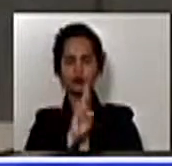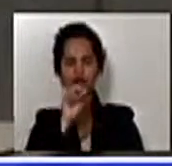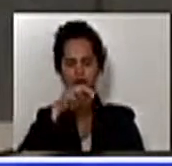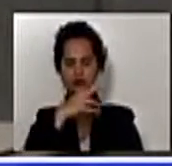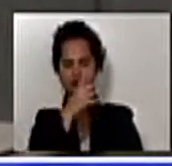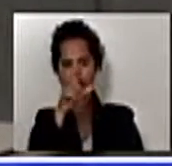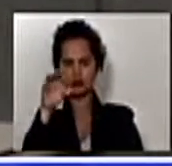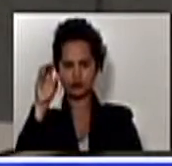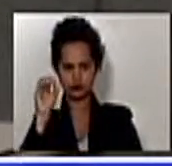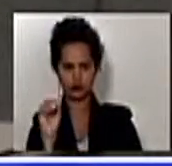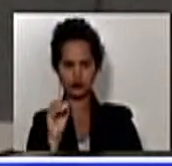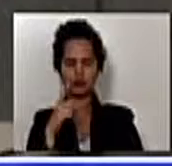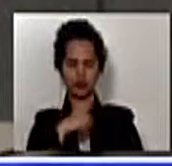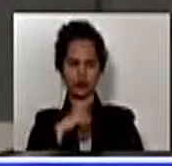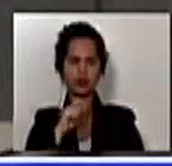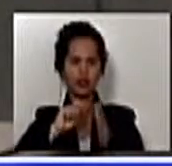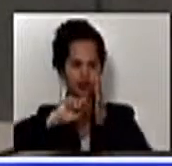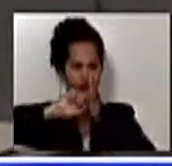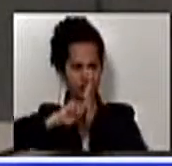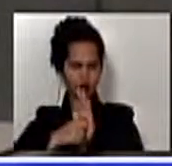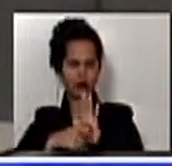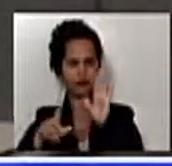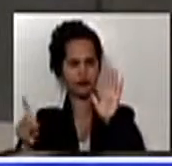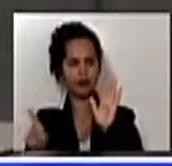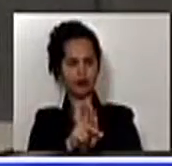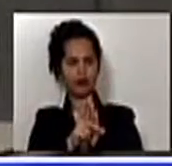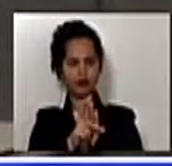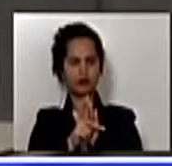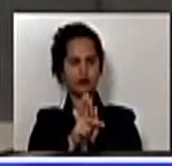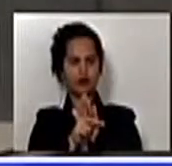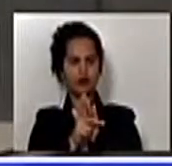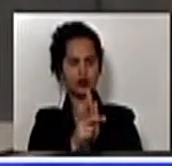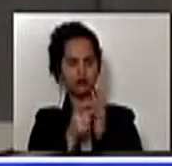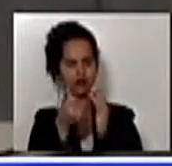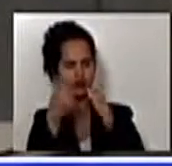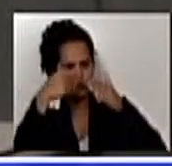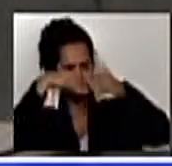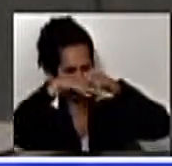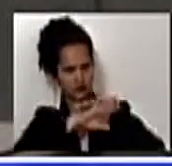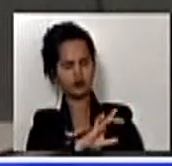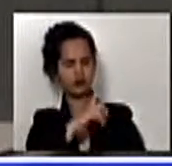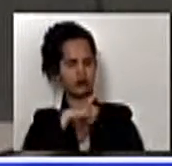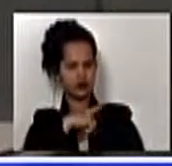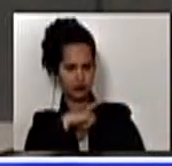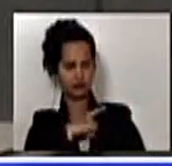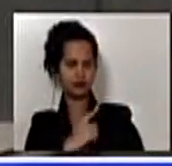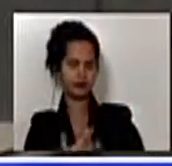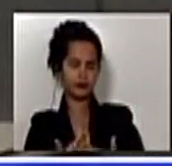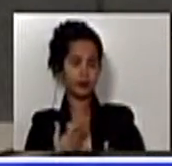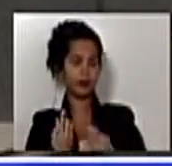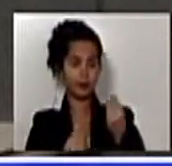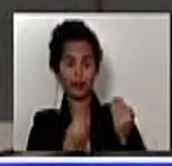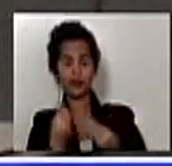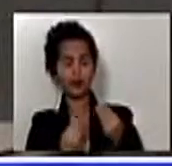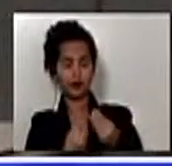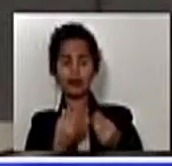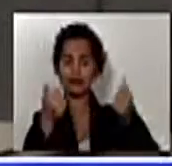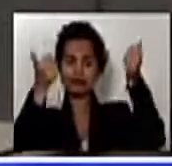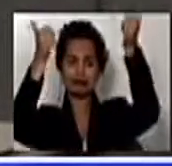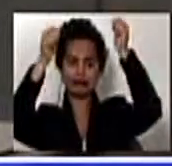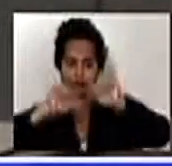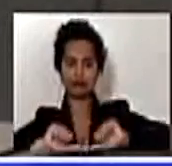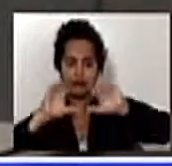a chave do cofre público, dos cofres, né? É uma redução, né, devido à crise, uma crise que é institucional, uma